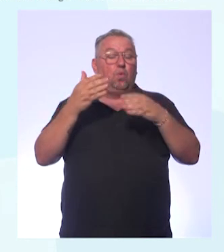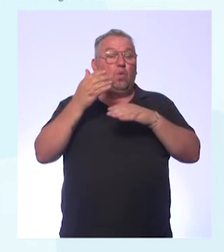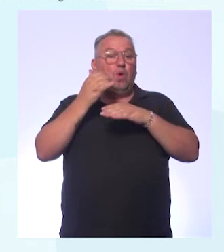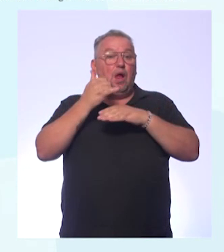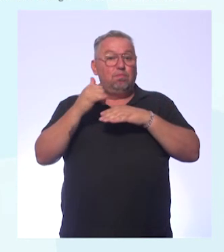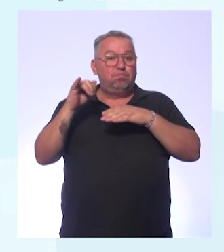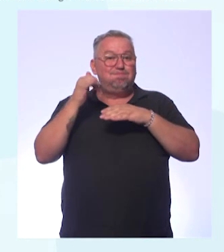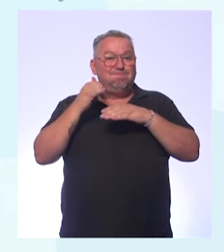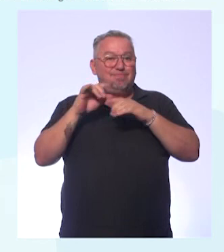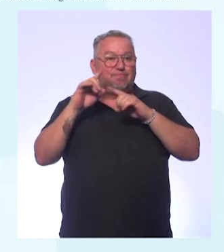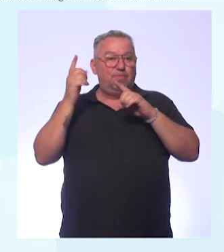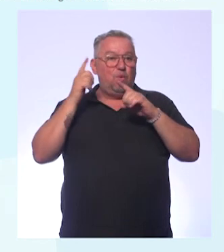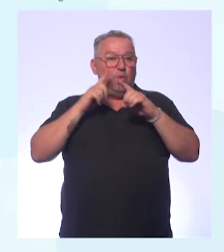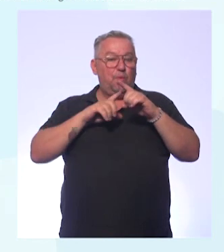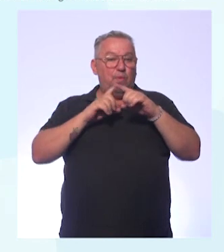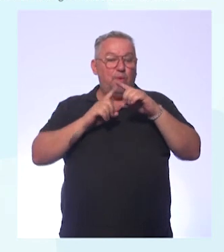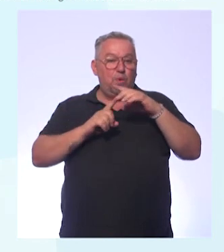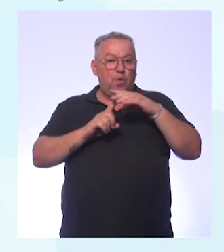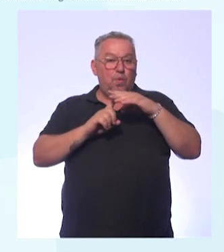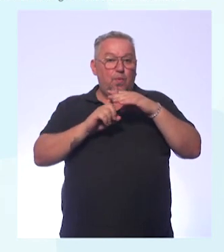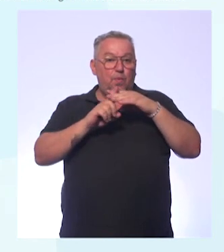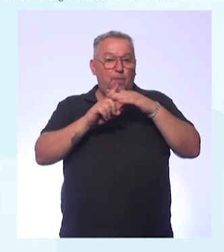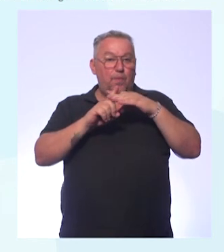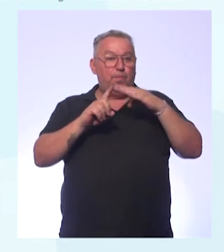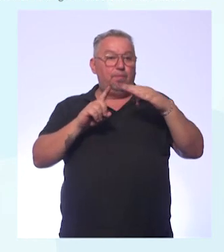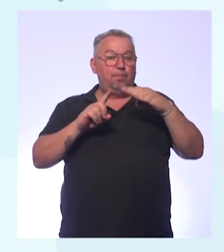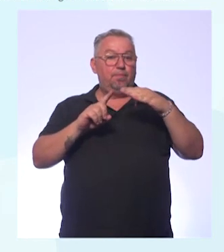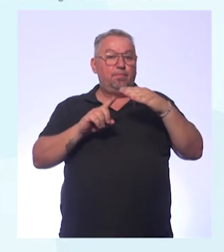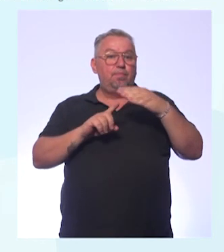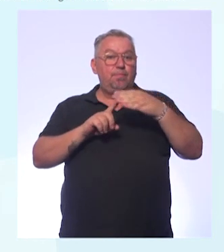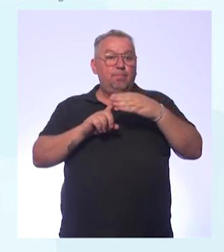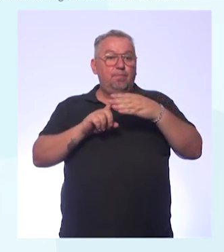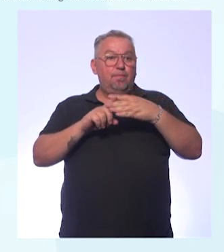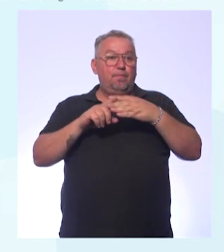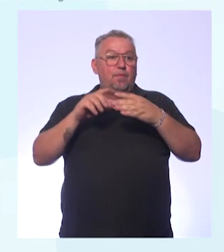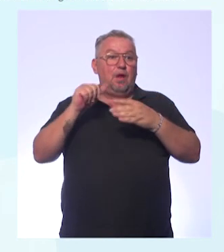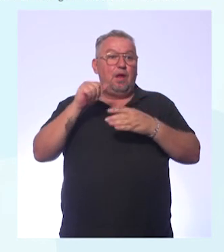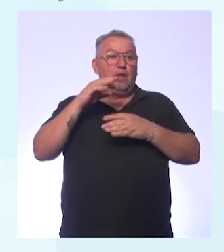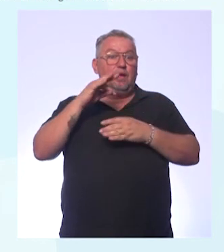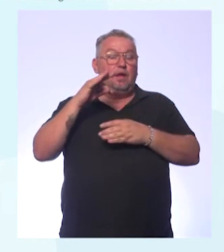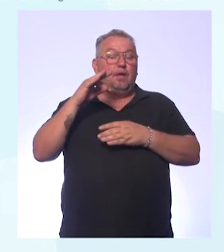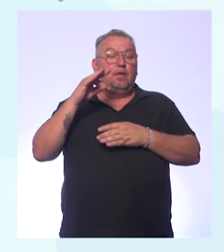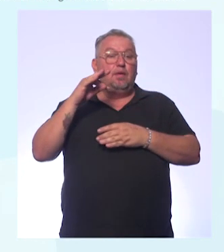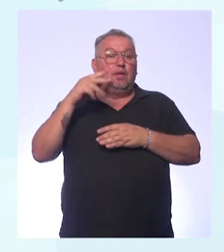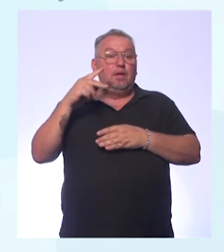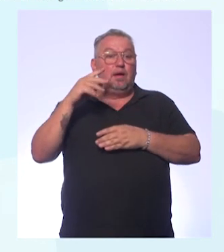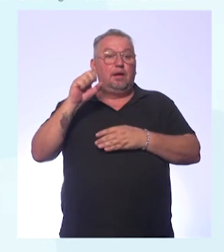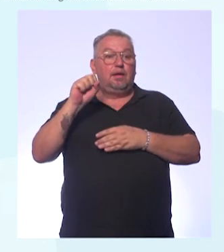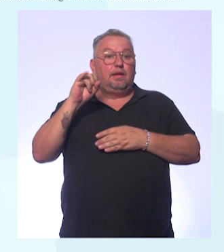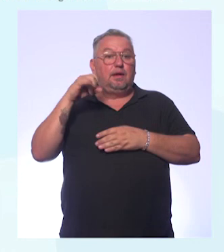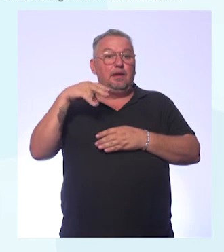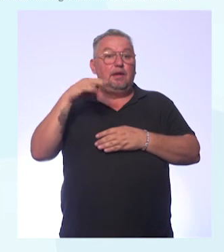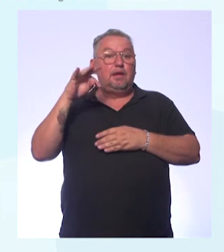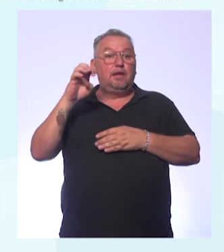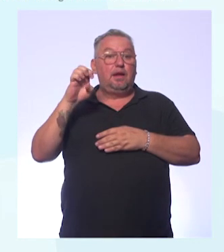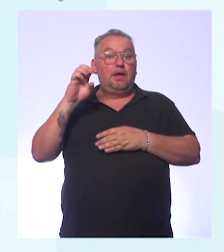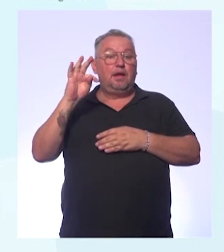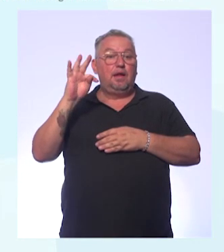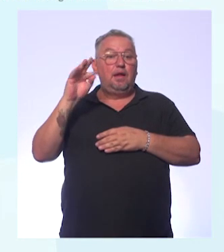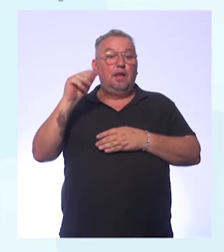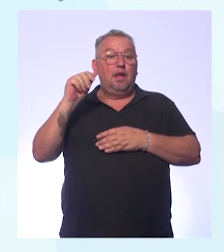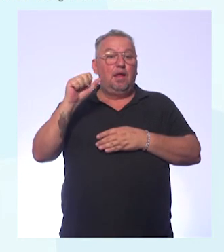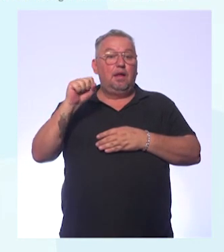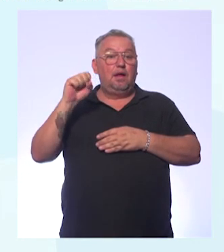elétrons passarem ali na ATP sintetase ou ATP sintase, que é essa moléculazinha